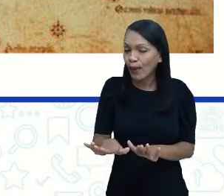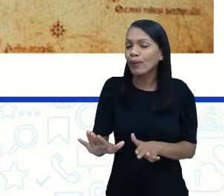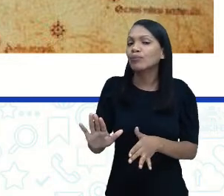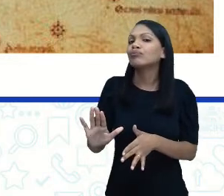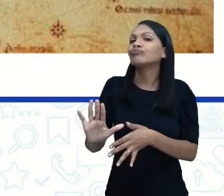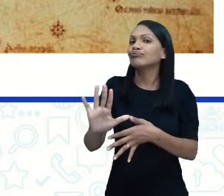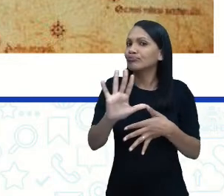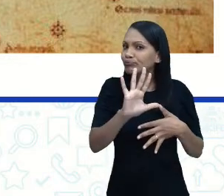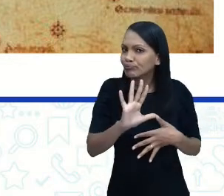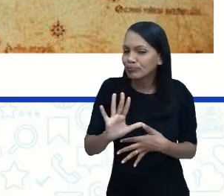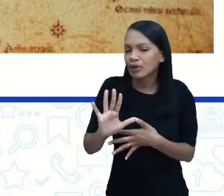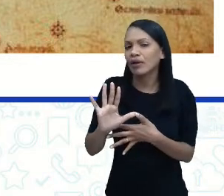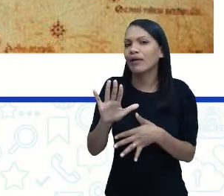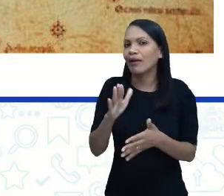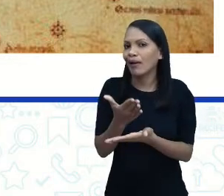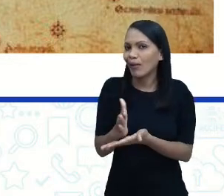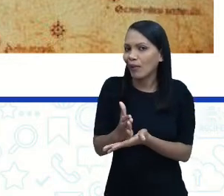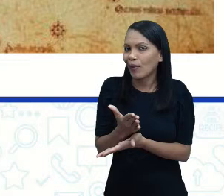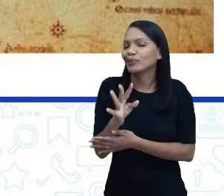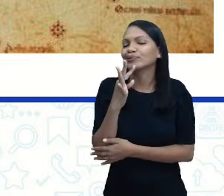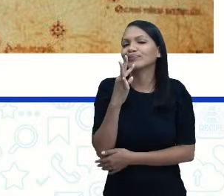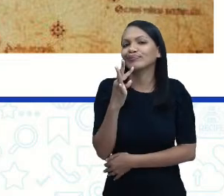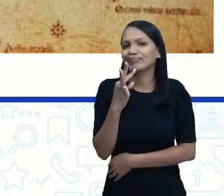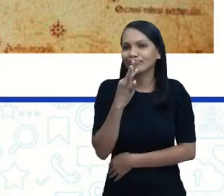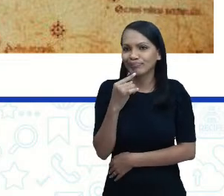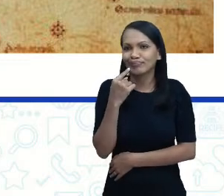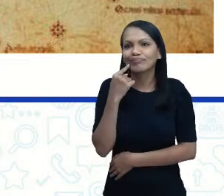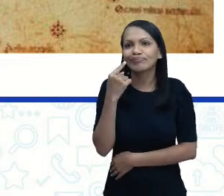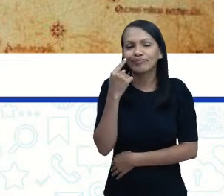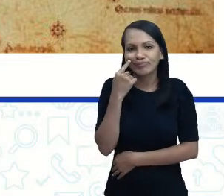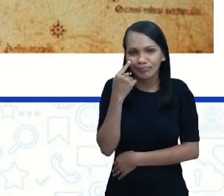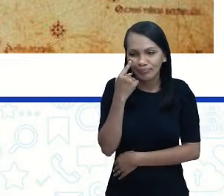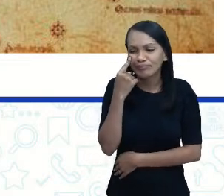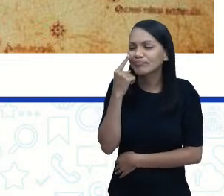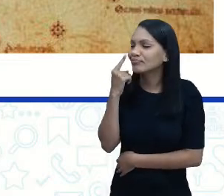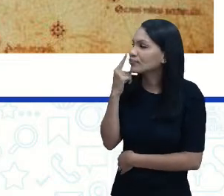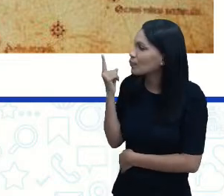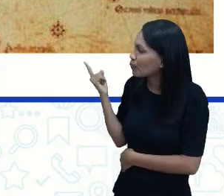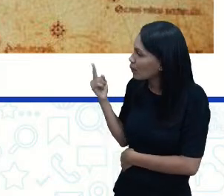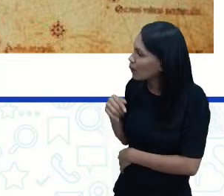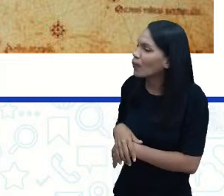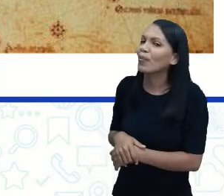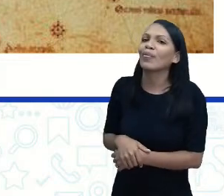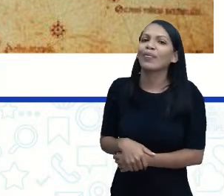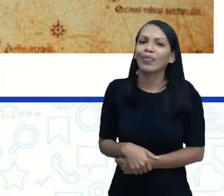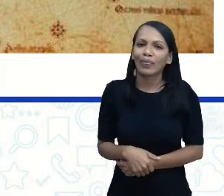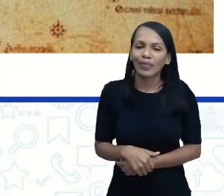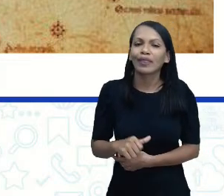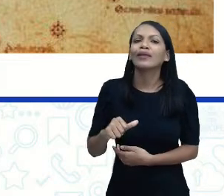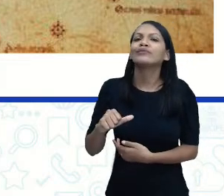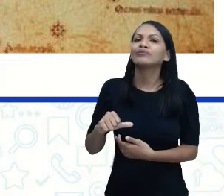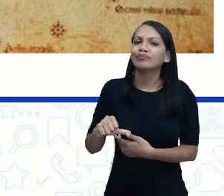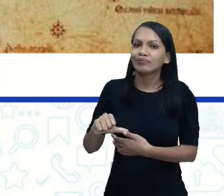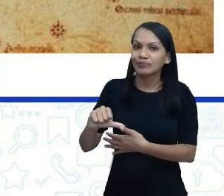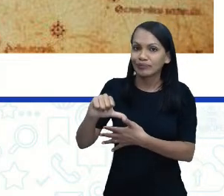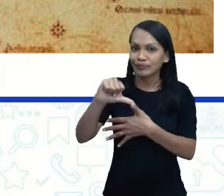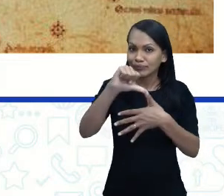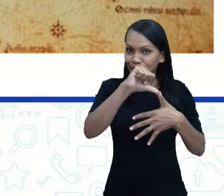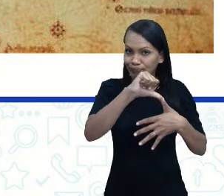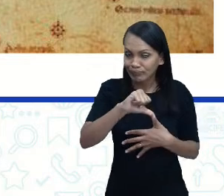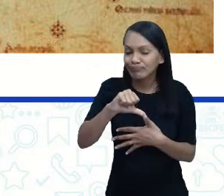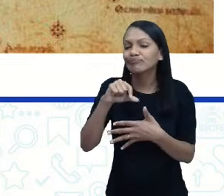gente hoje conhece. A gente tem no centro da imagem, a gente tem um continente africano, a gente tem mais acima, né,